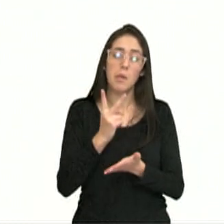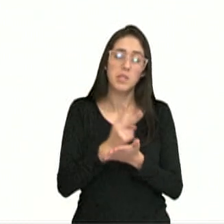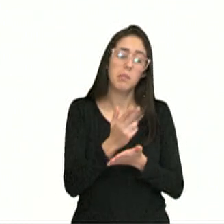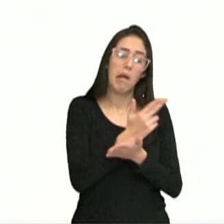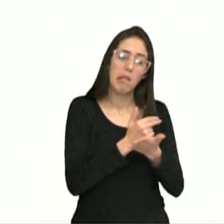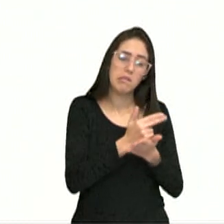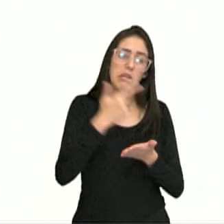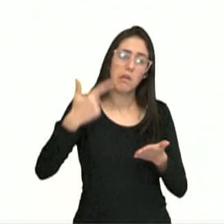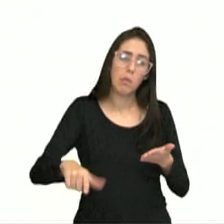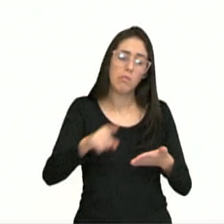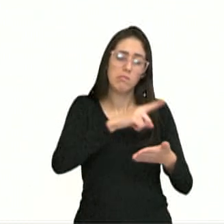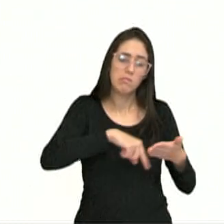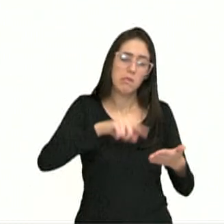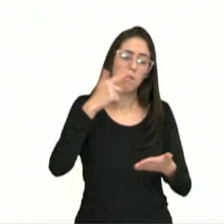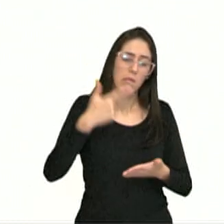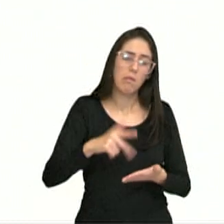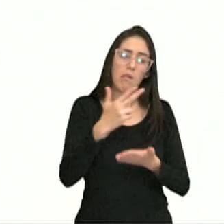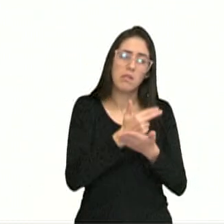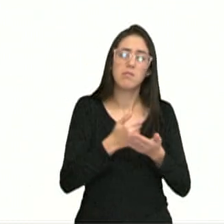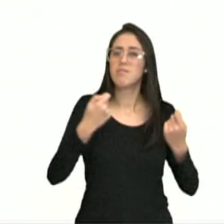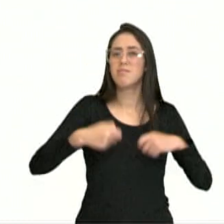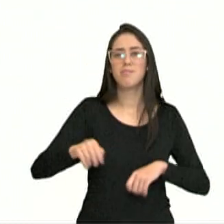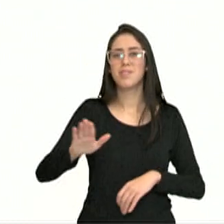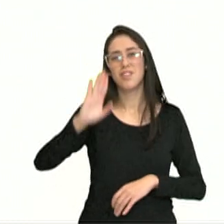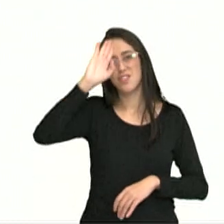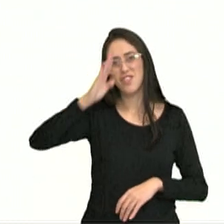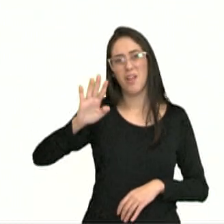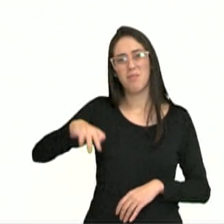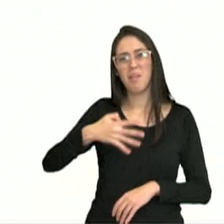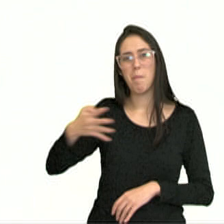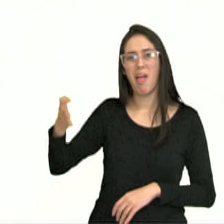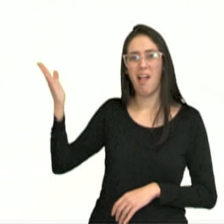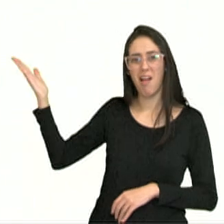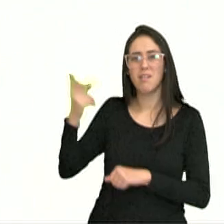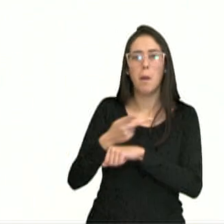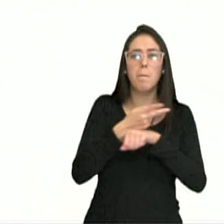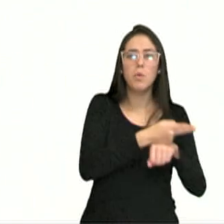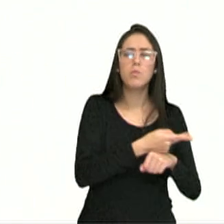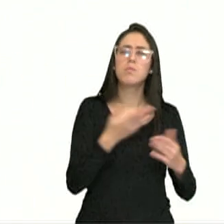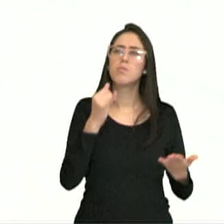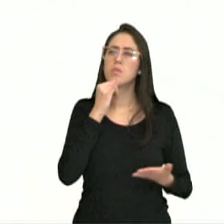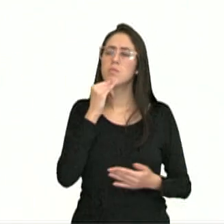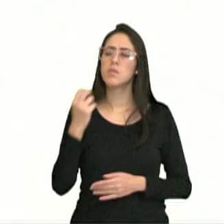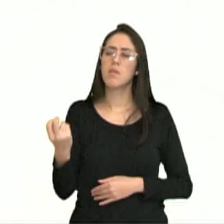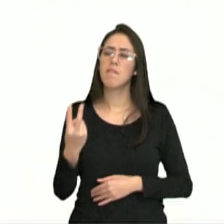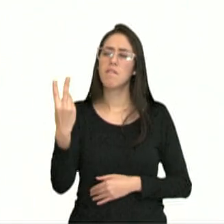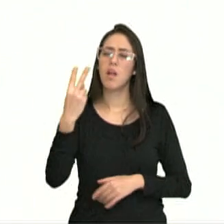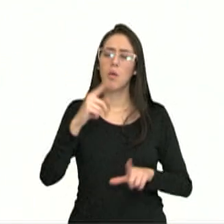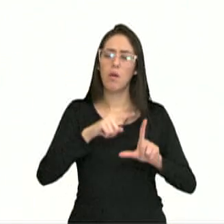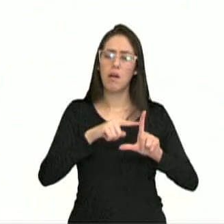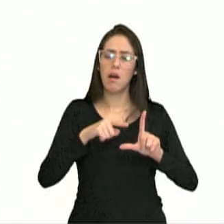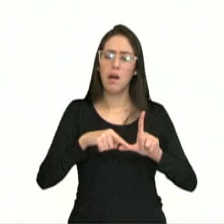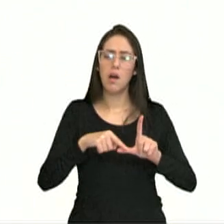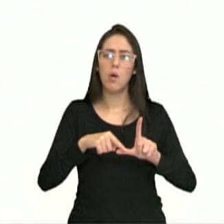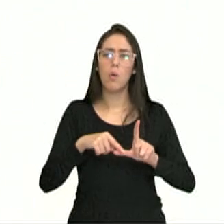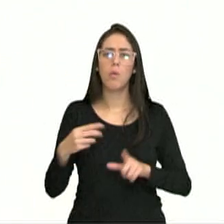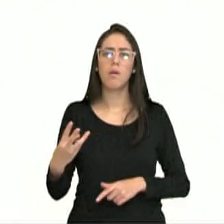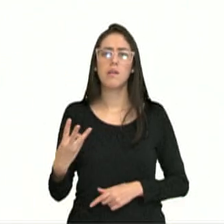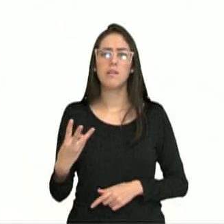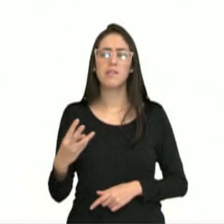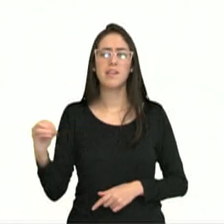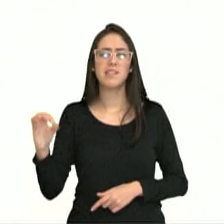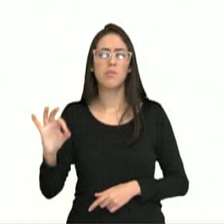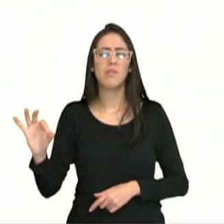esse círculo. Você vai lá na sua tabela e consulta. Ah, quanto é que vale um ângulo, né, de